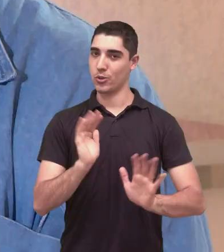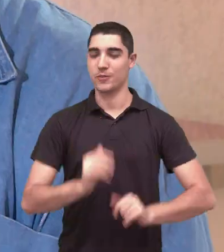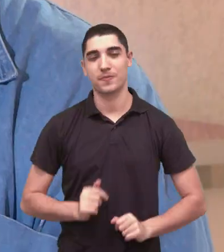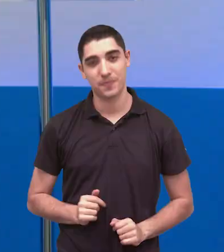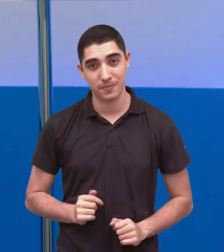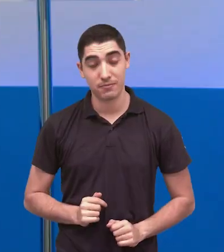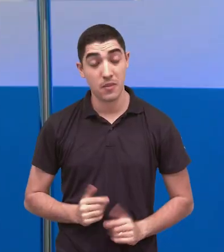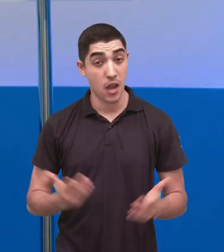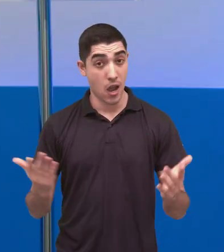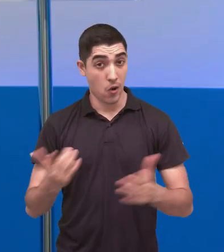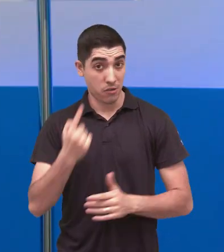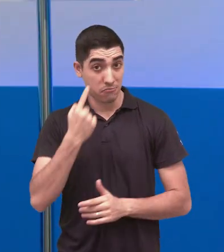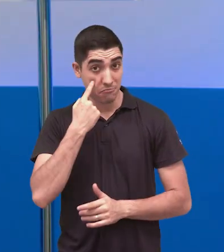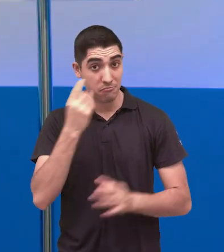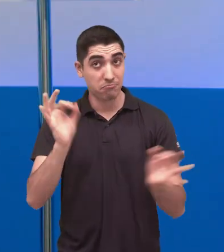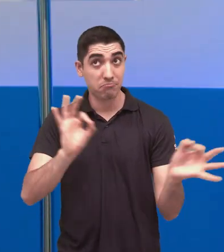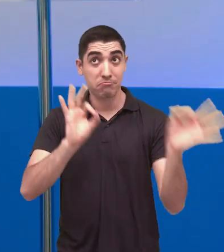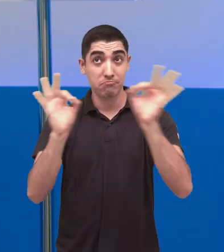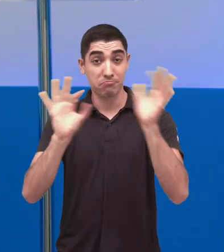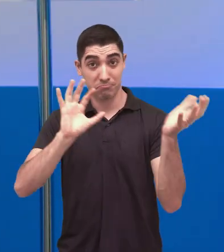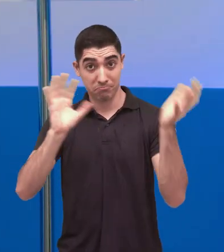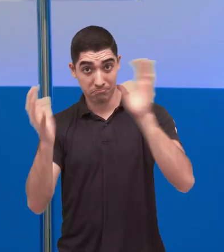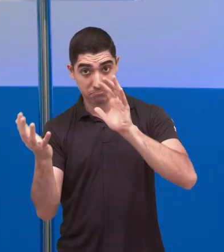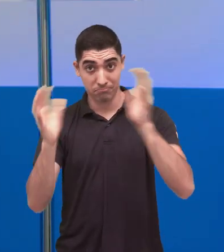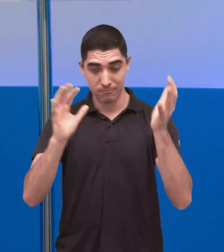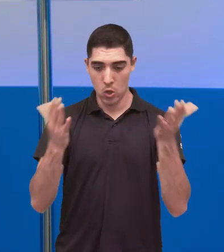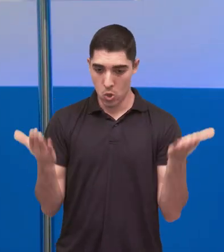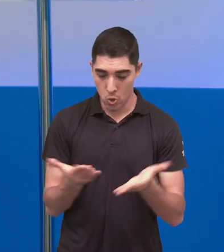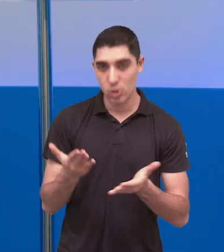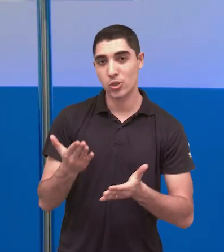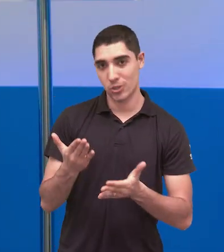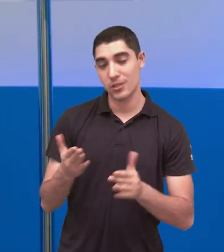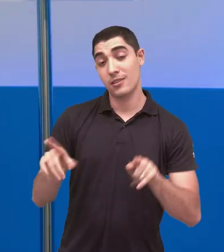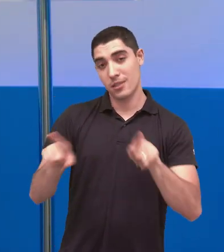1/3 do seu dia. Hora de conferir como ficam as temperaturas na tarde de